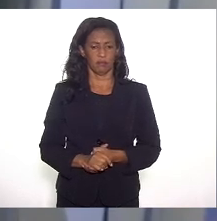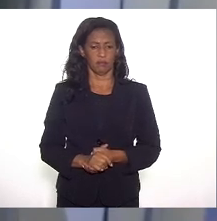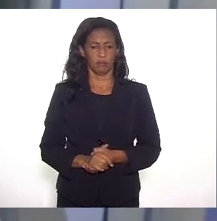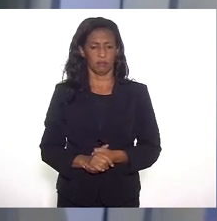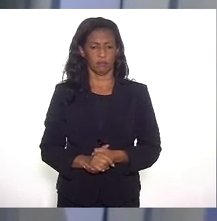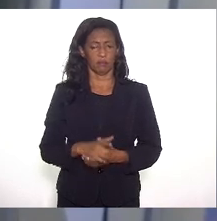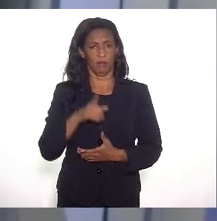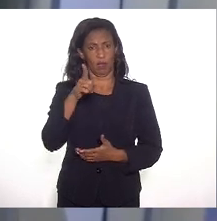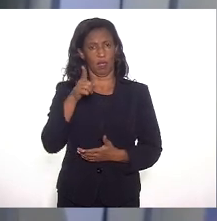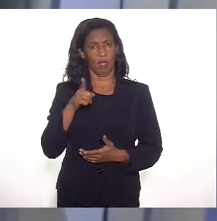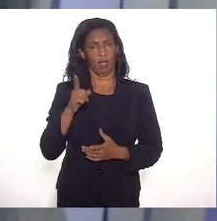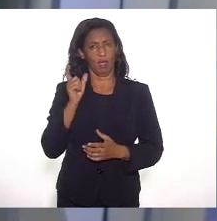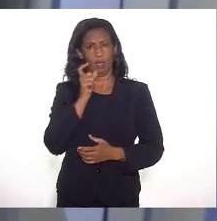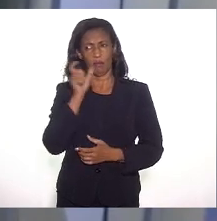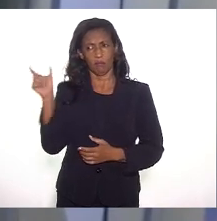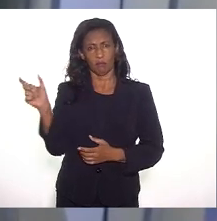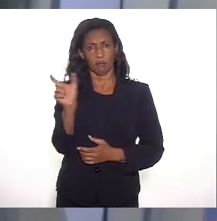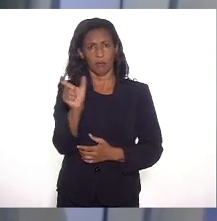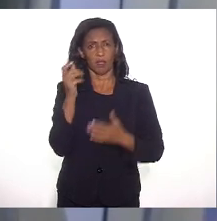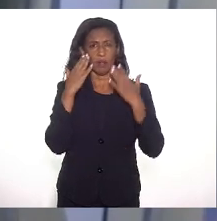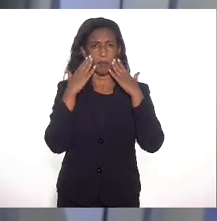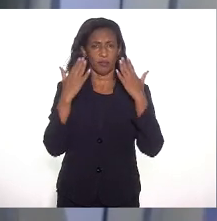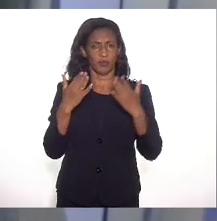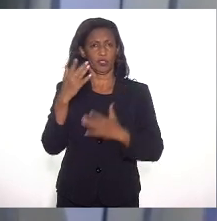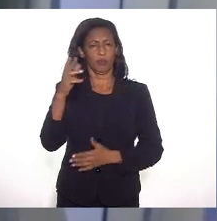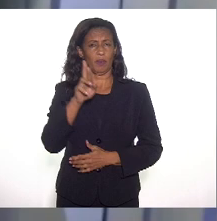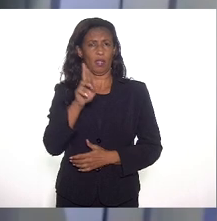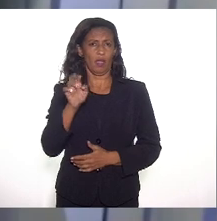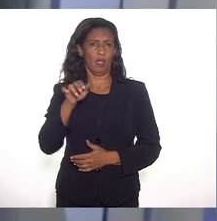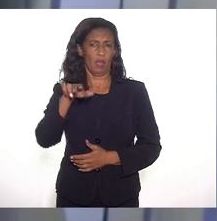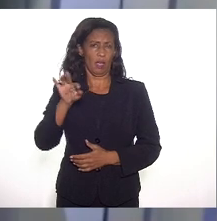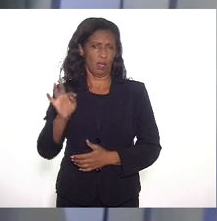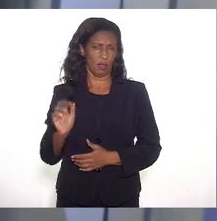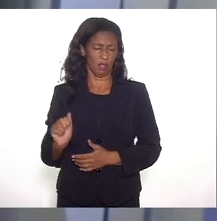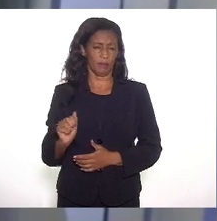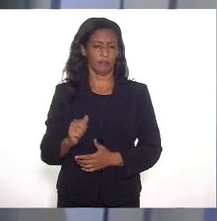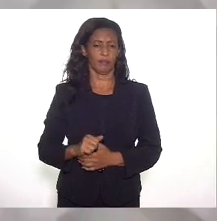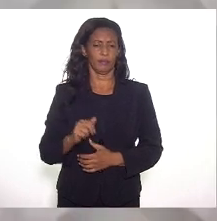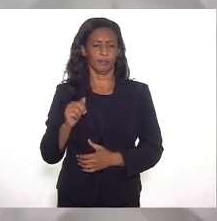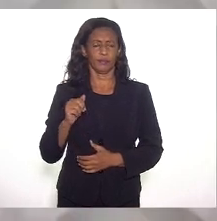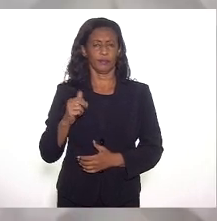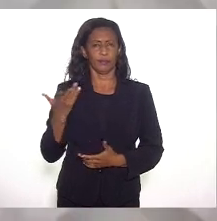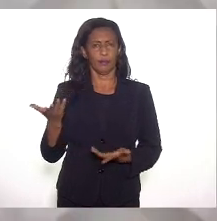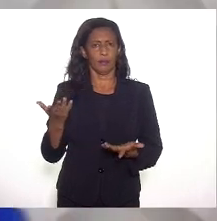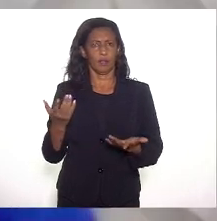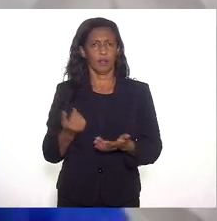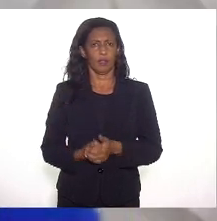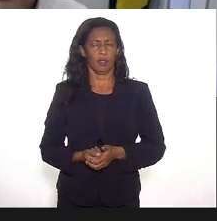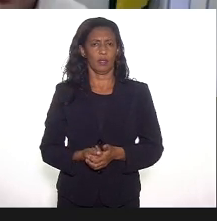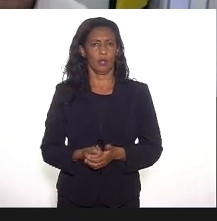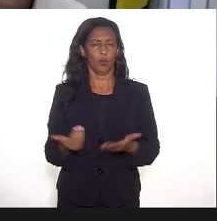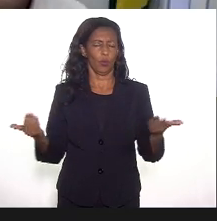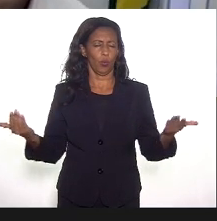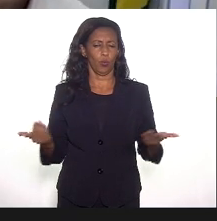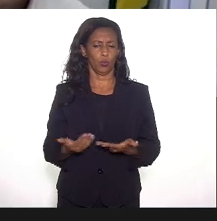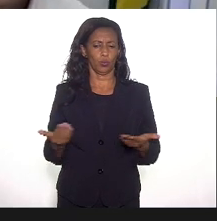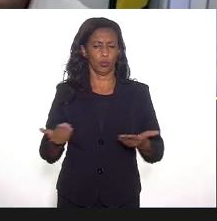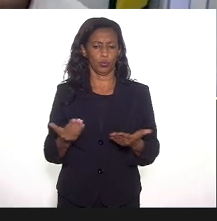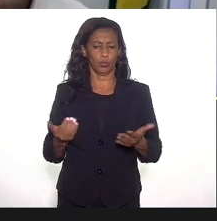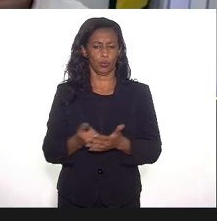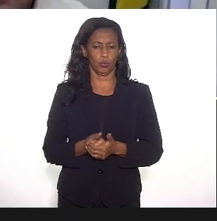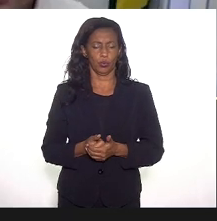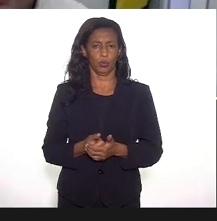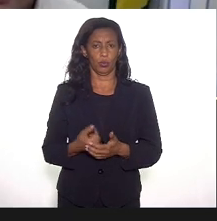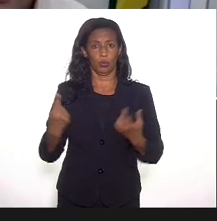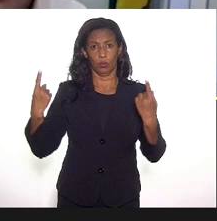a esta parte da manifestação feita pela deputada Renata a respeito da realização da